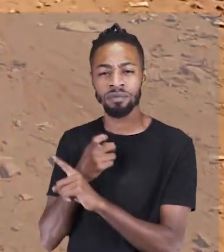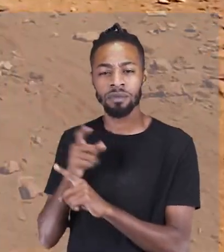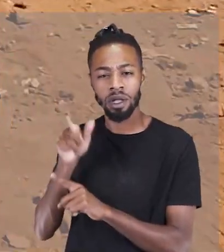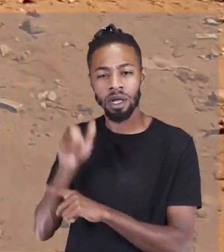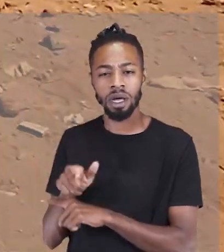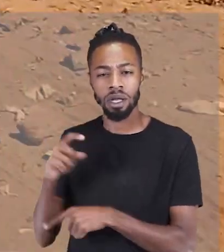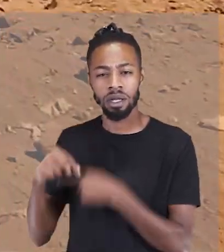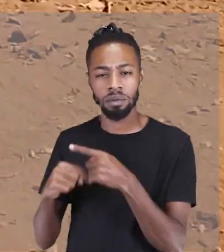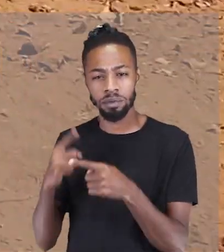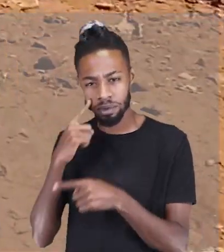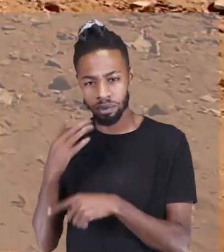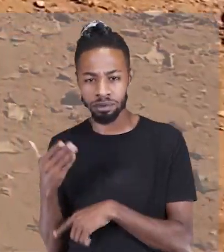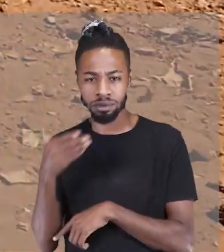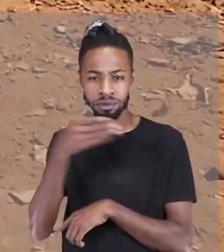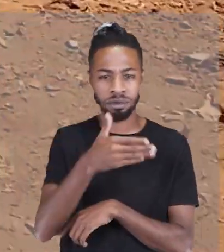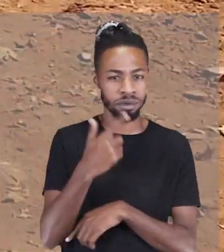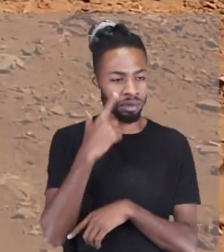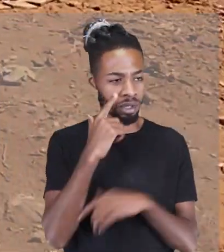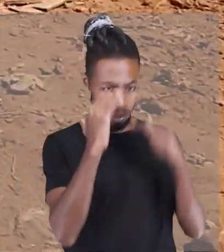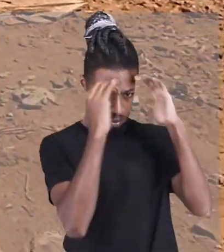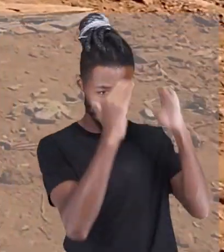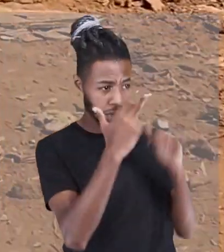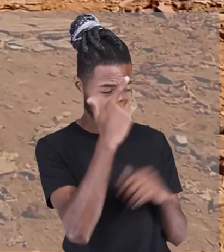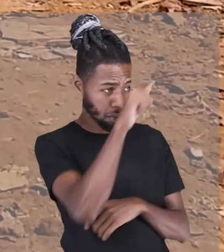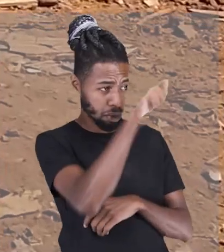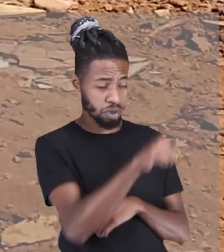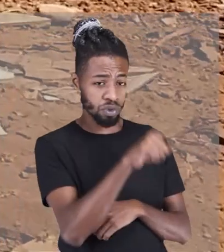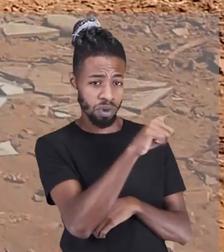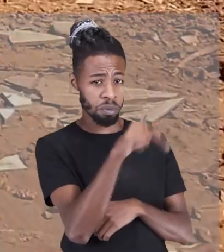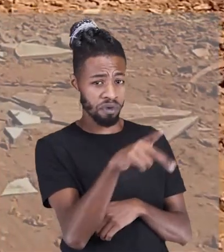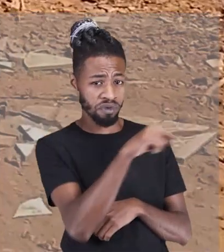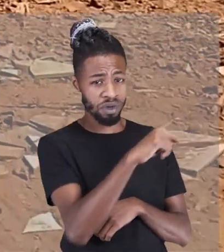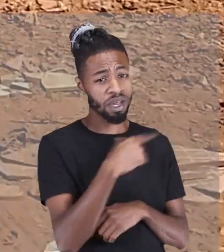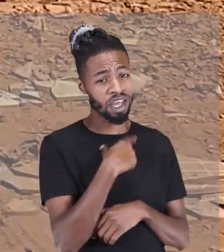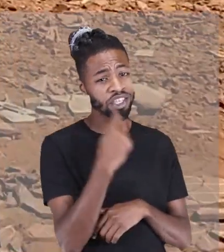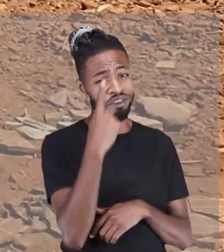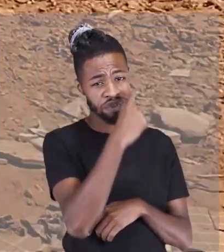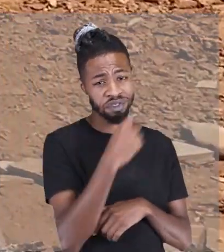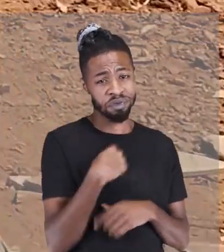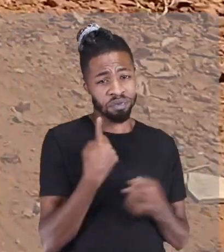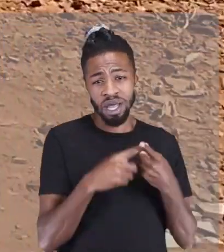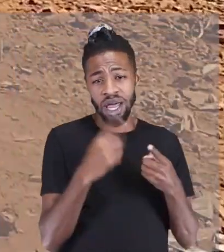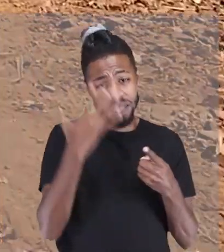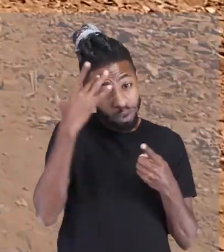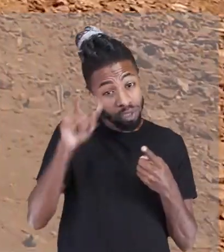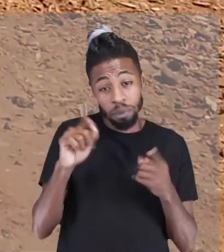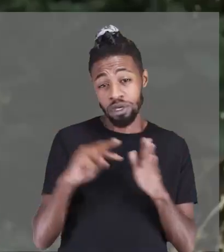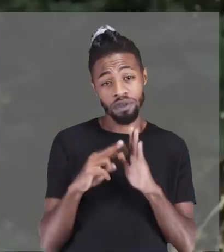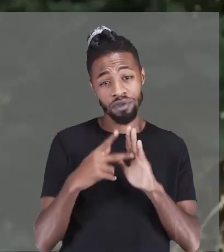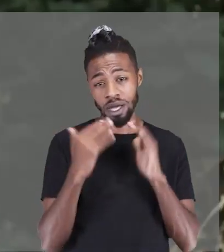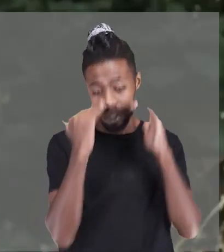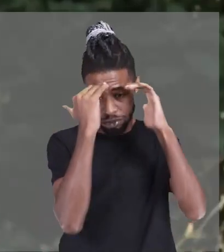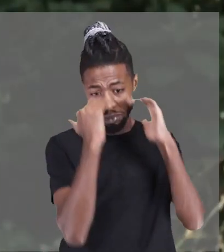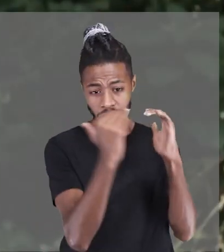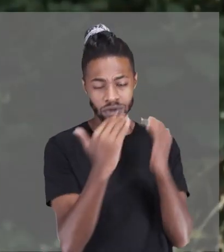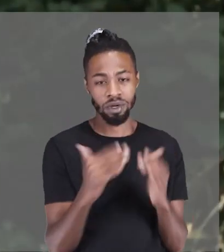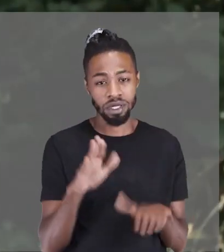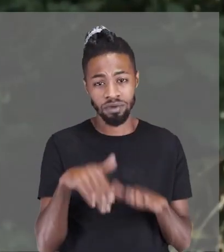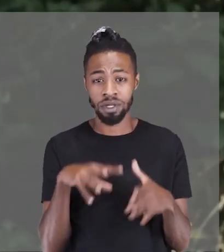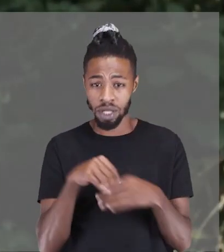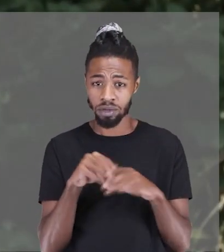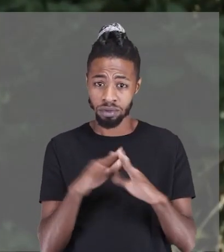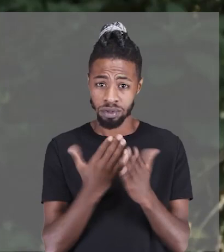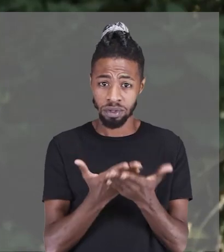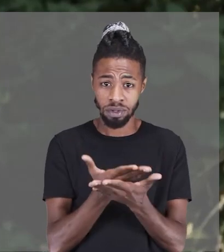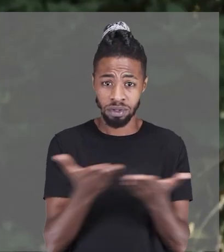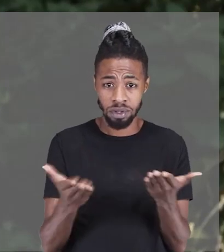ela venha e respeite uma pessoa, só porque essa pessoa se chama professor. Muitas vezes, isso se reflete em sala